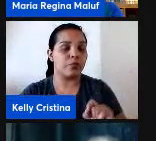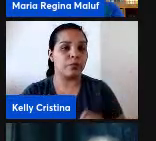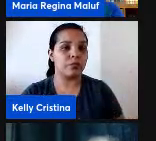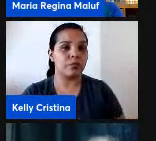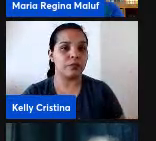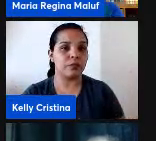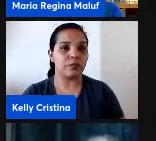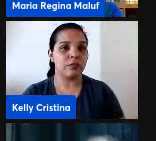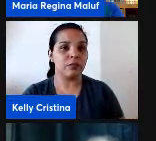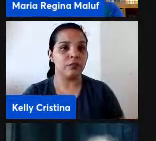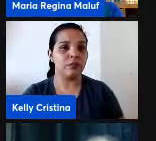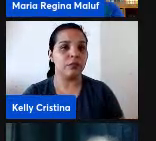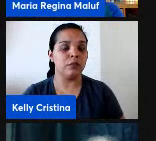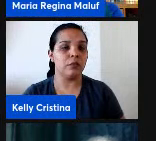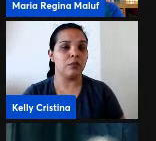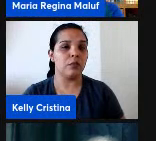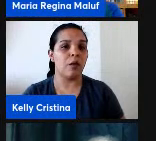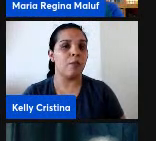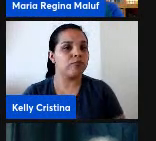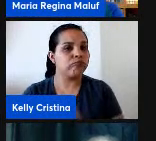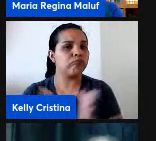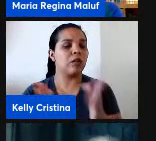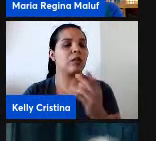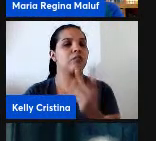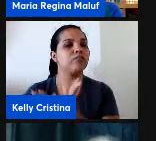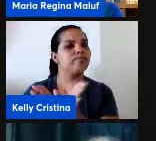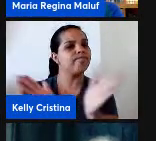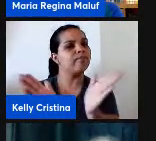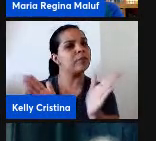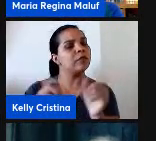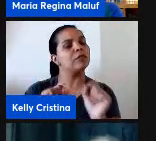um paradoxo, né, digamos assim, que